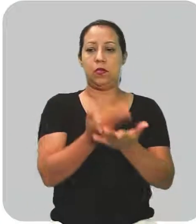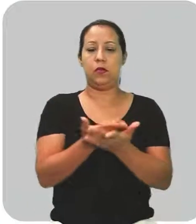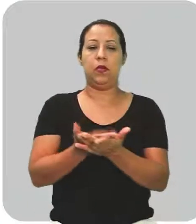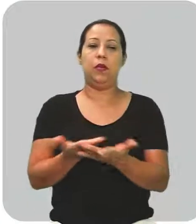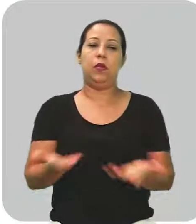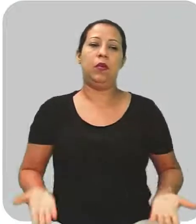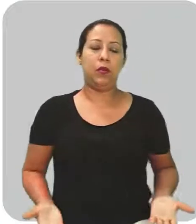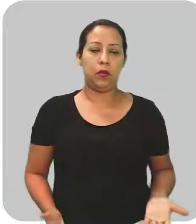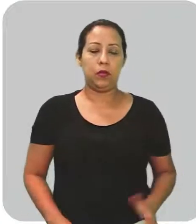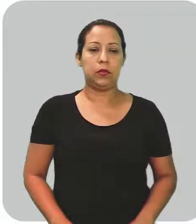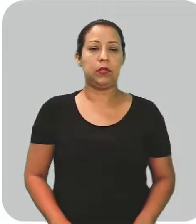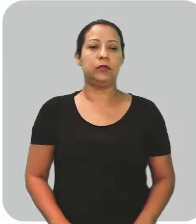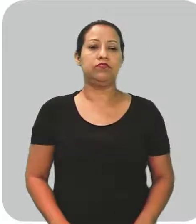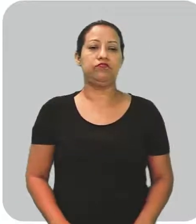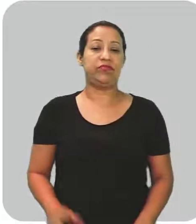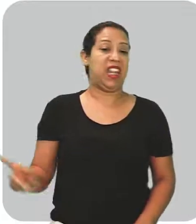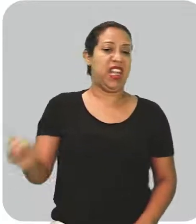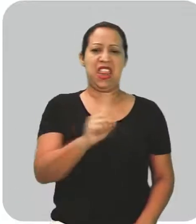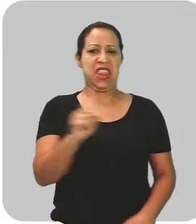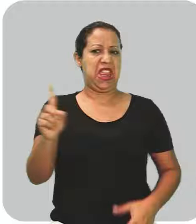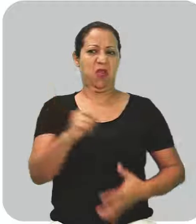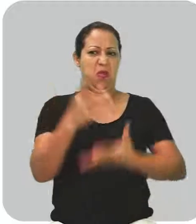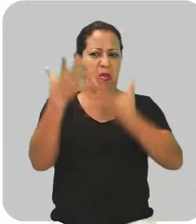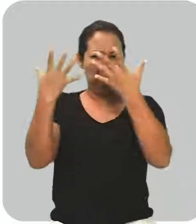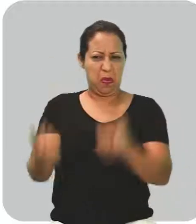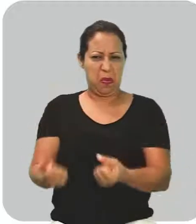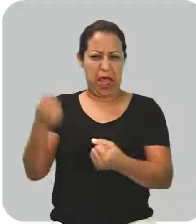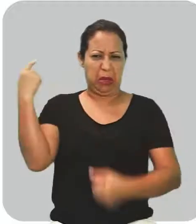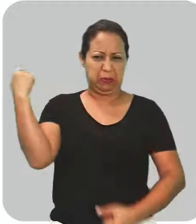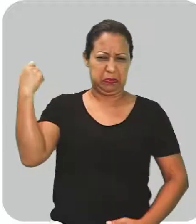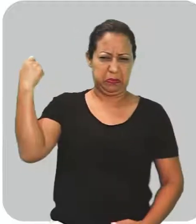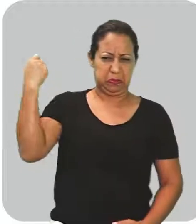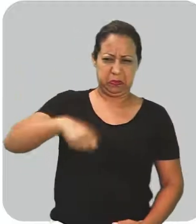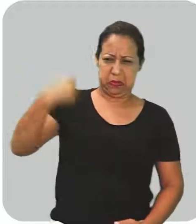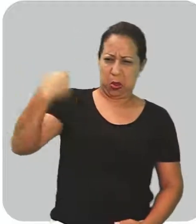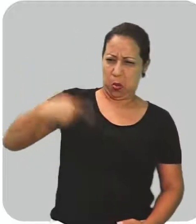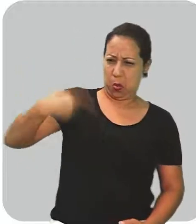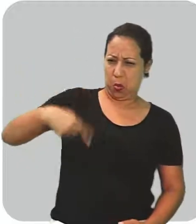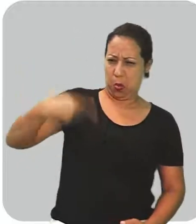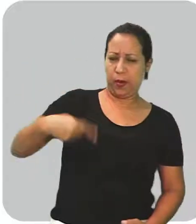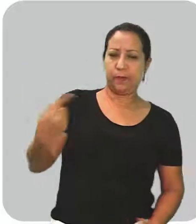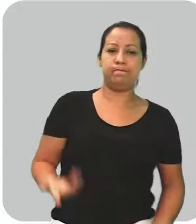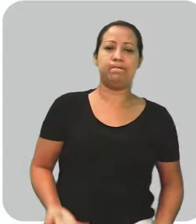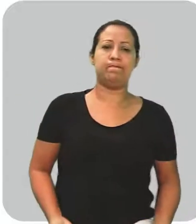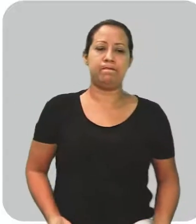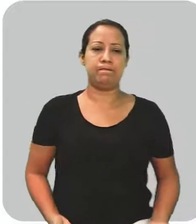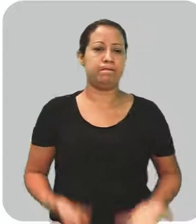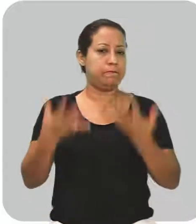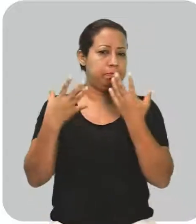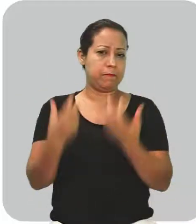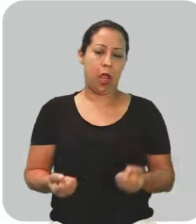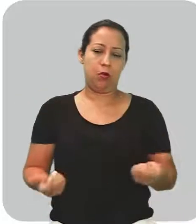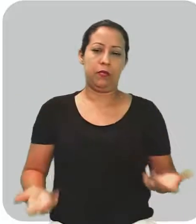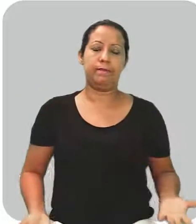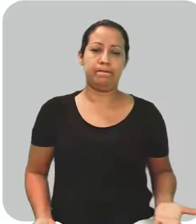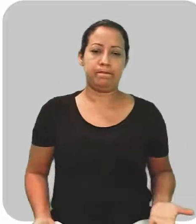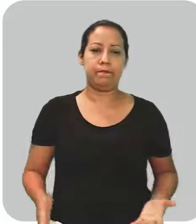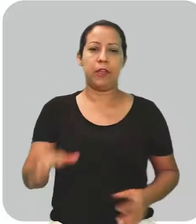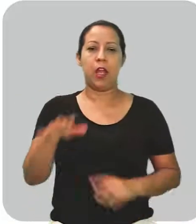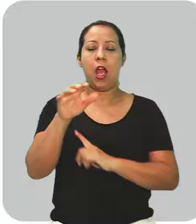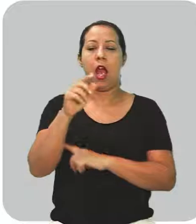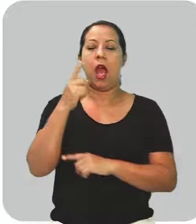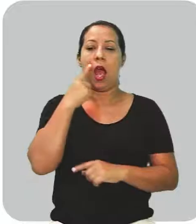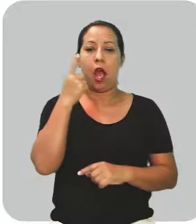submeto a uma exigência dessas. Não me submeto a uma exigência dessa. Temos aqui o